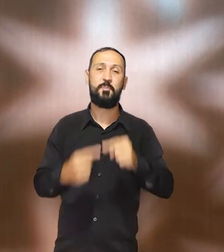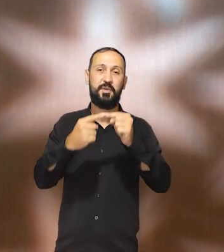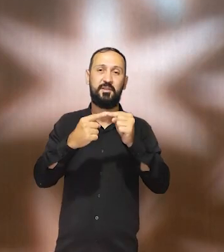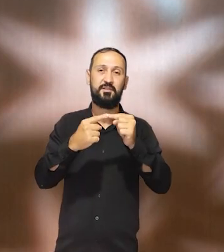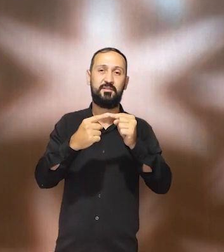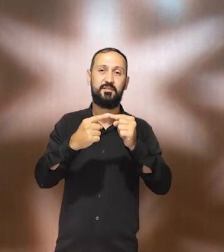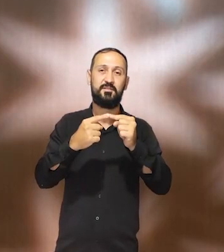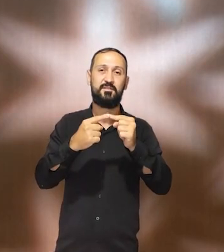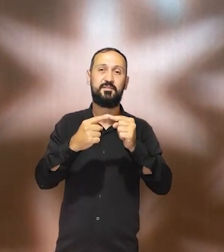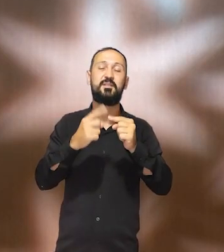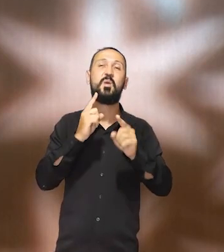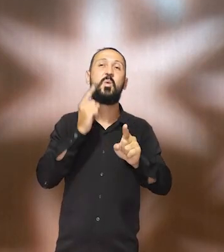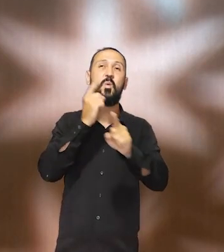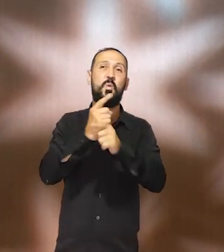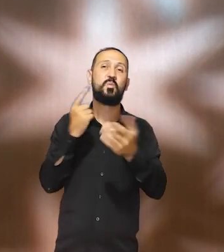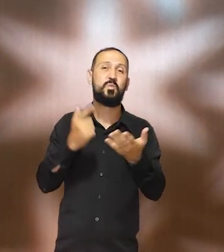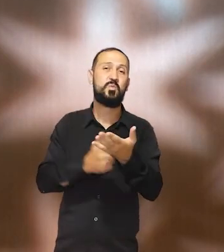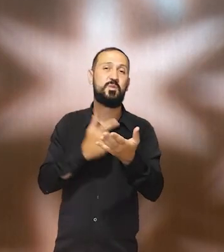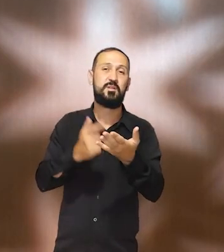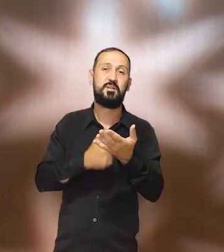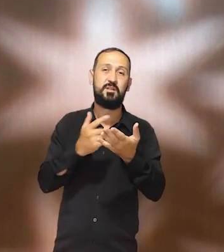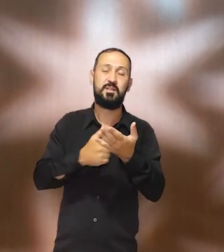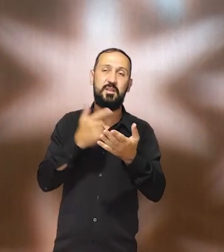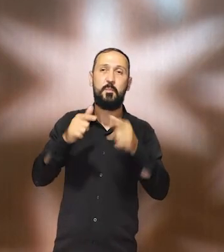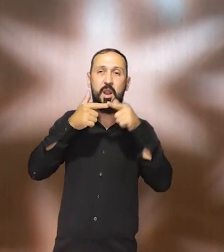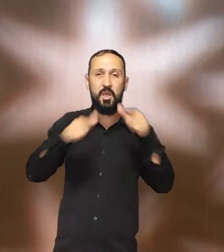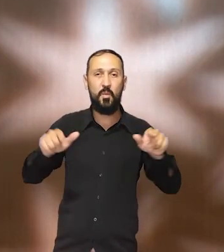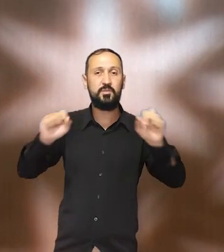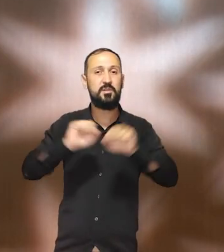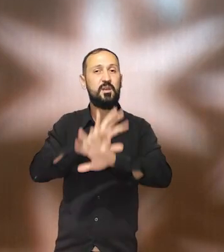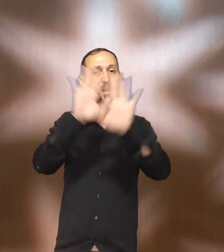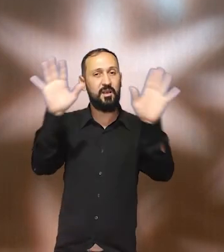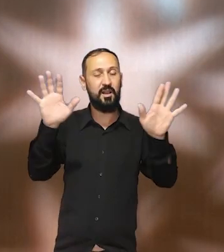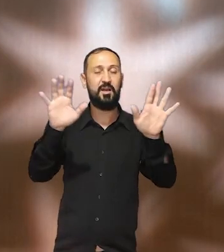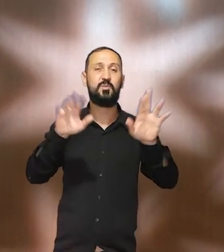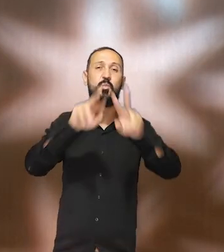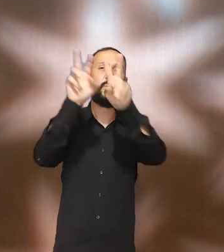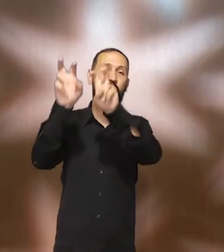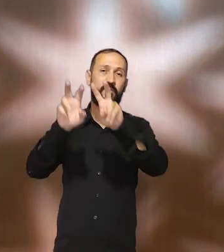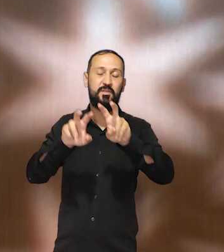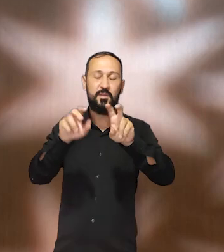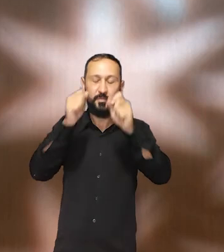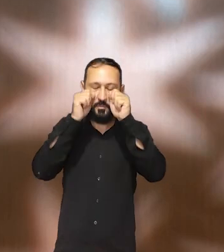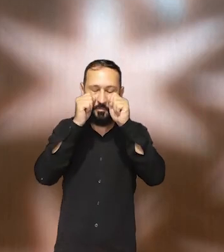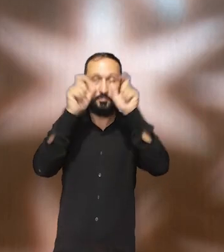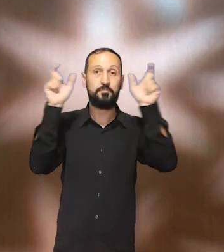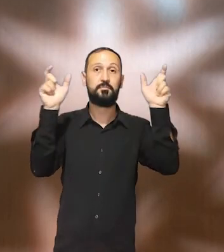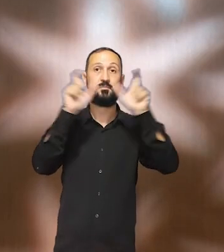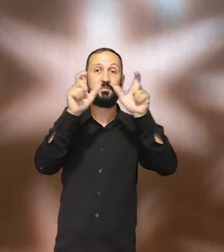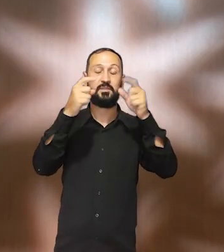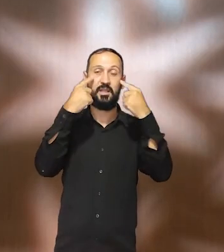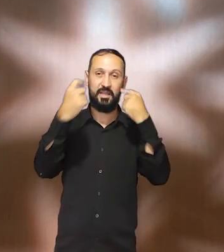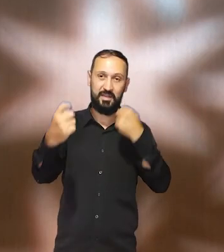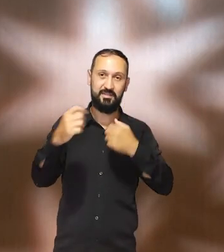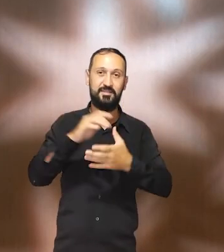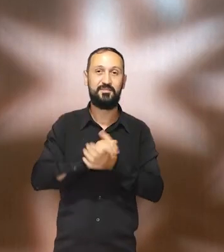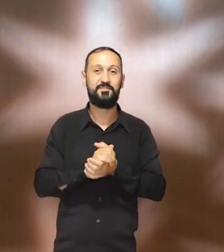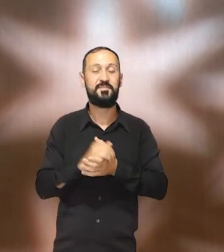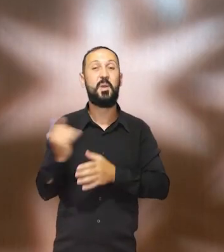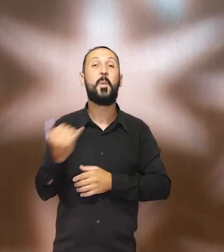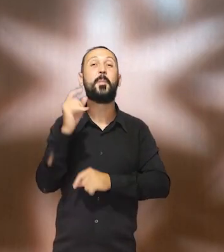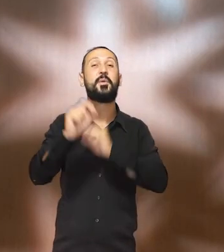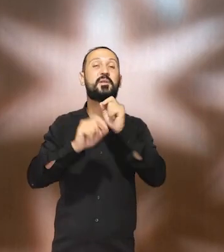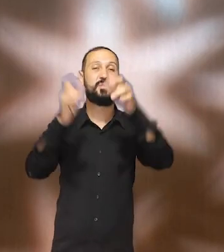ser mais agradável, tente encontrar um livro que tenha uma linguagem mais clara ou aborde temas que te despertem mais